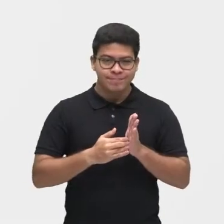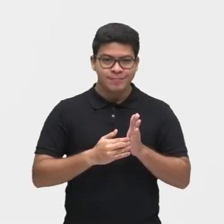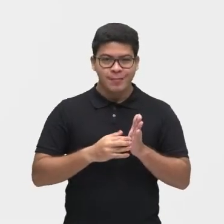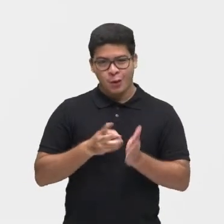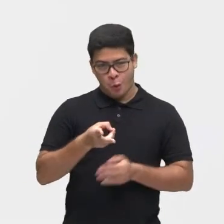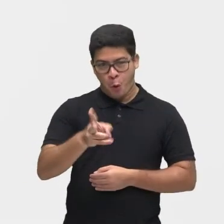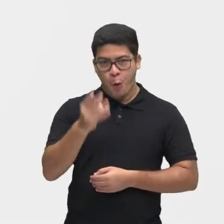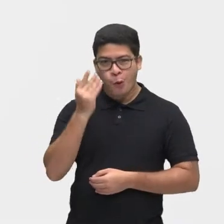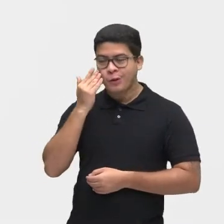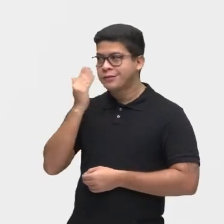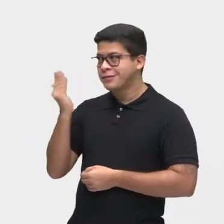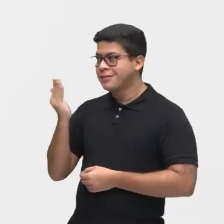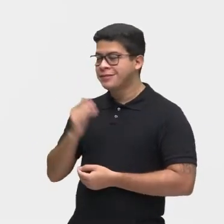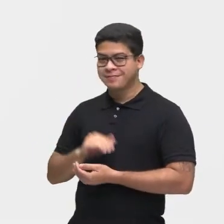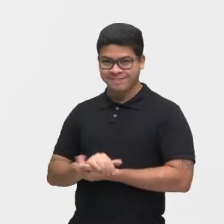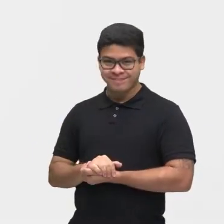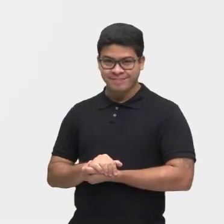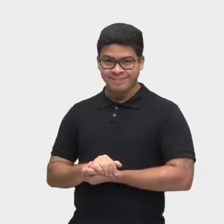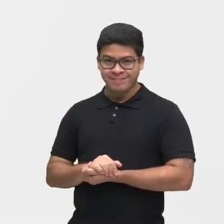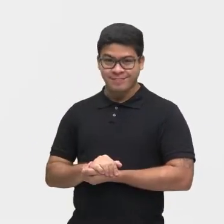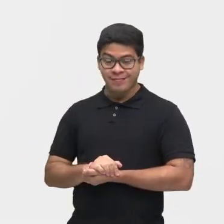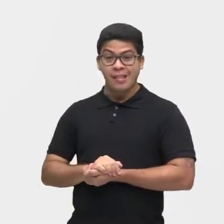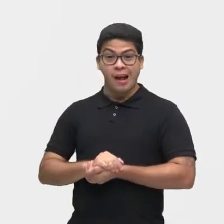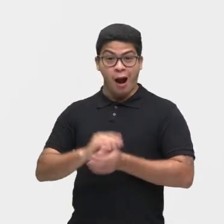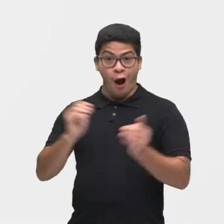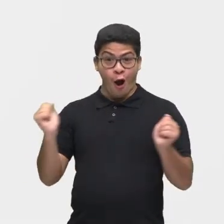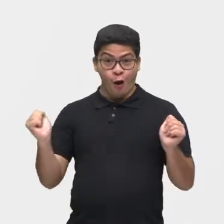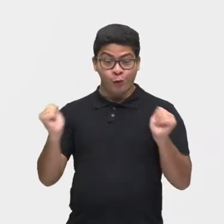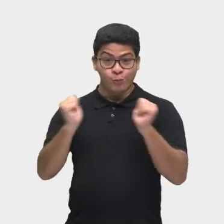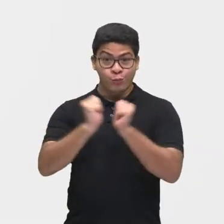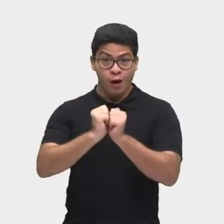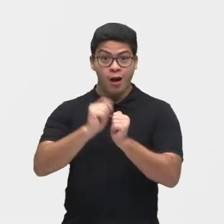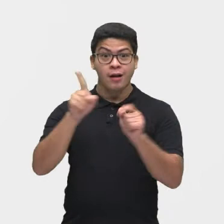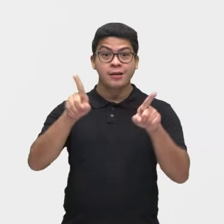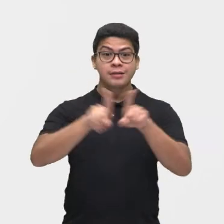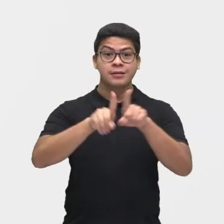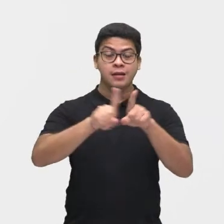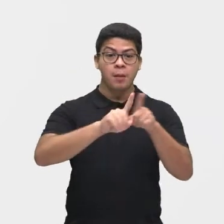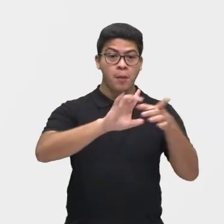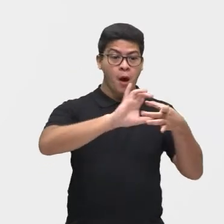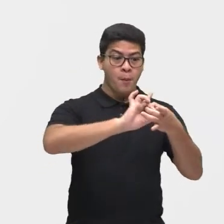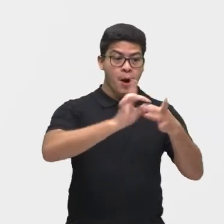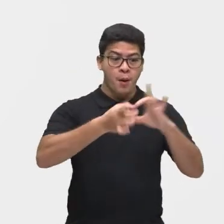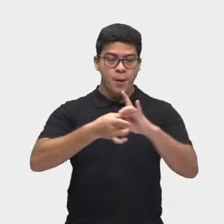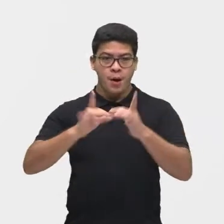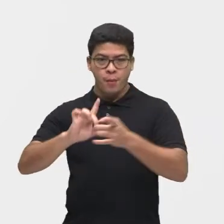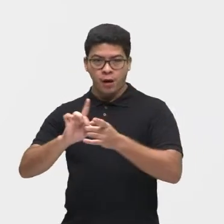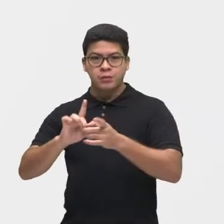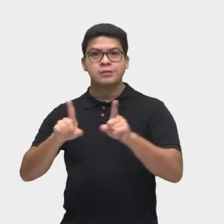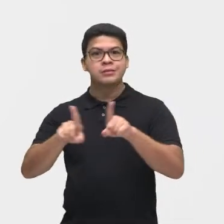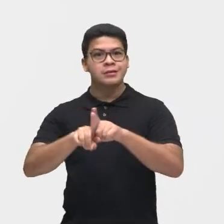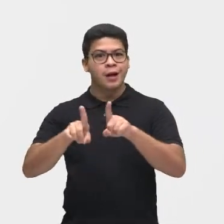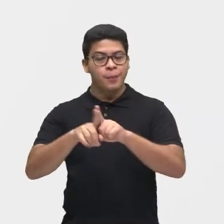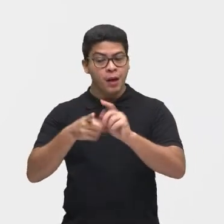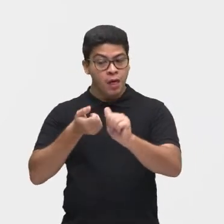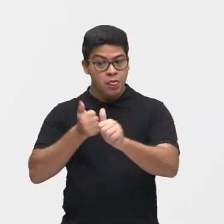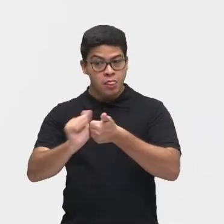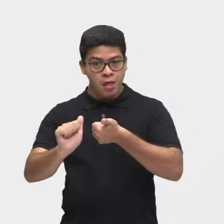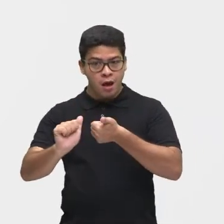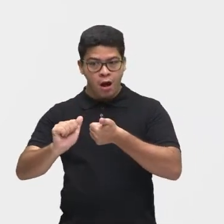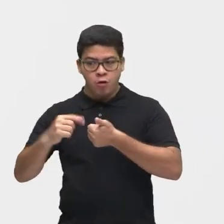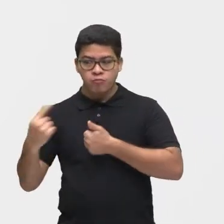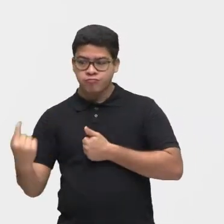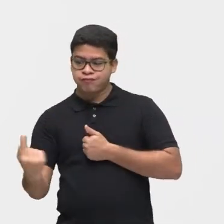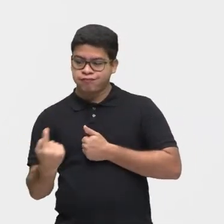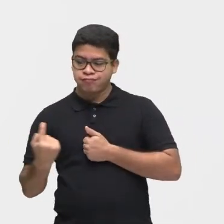nós vamos ver que a ginástica rítmica integra a competição olímpica na categoria individual desde Los Angeles, em